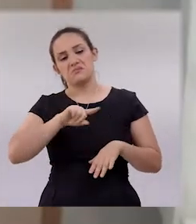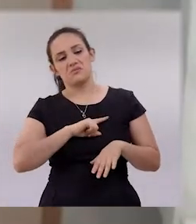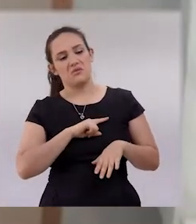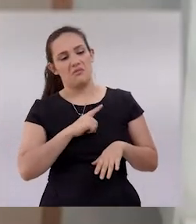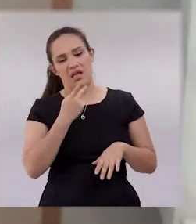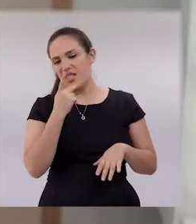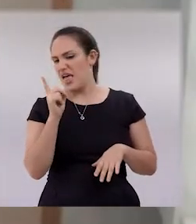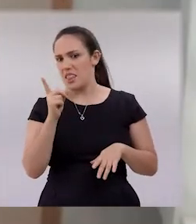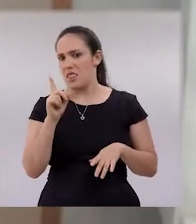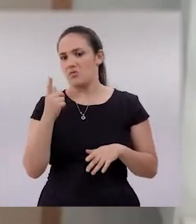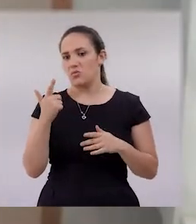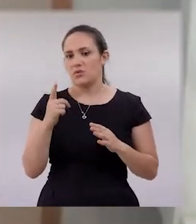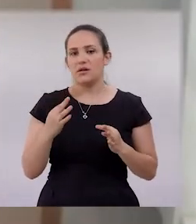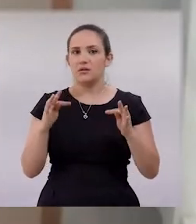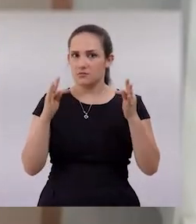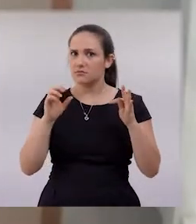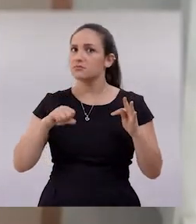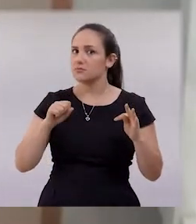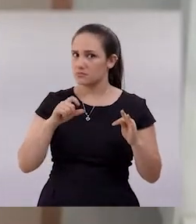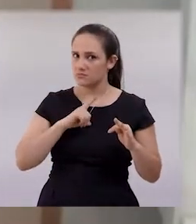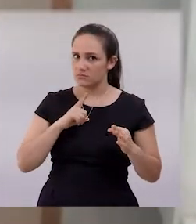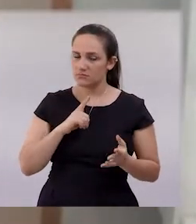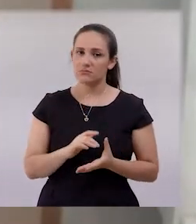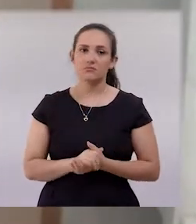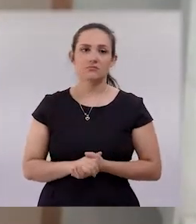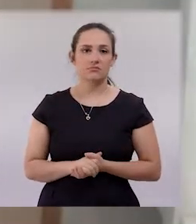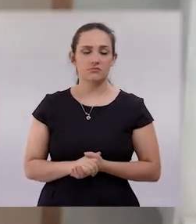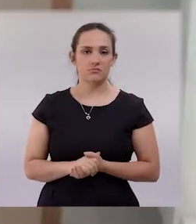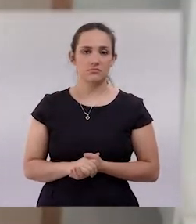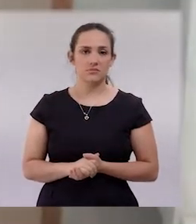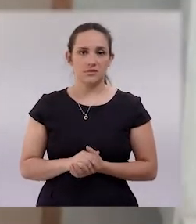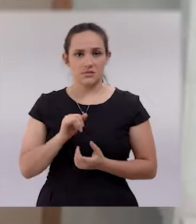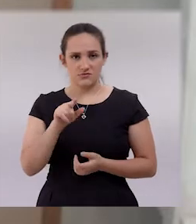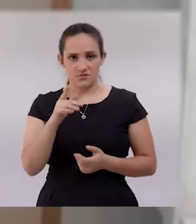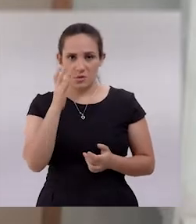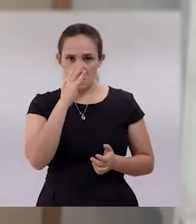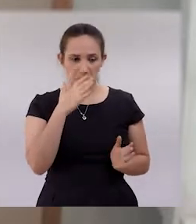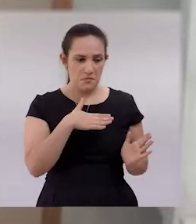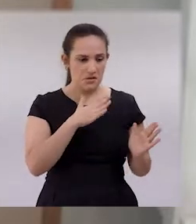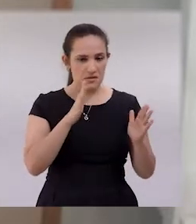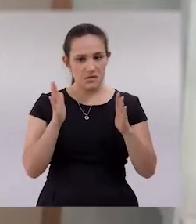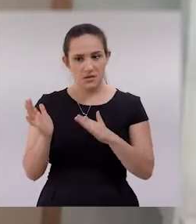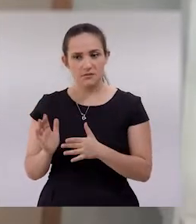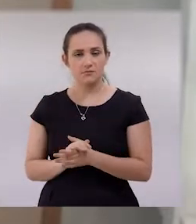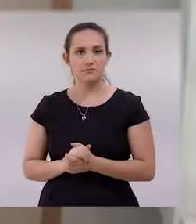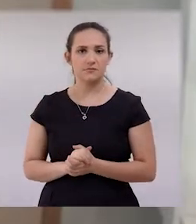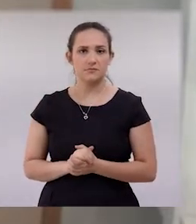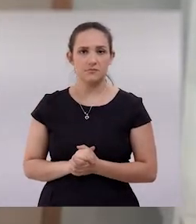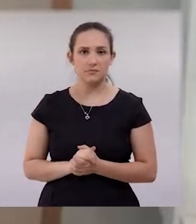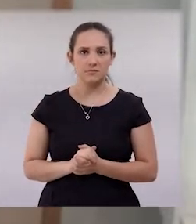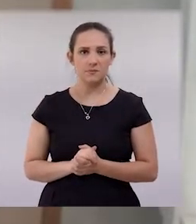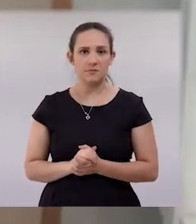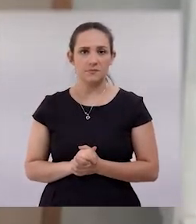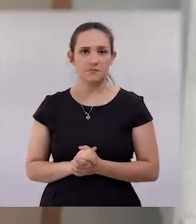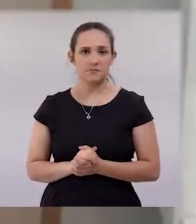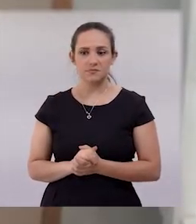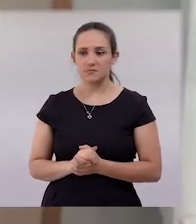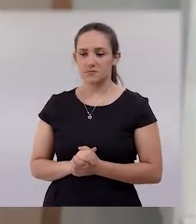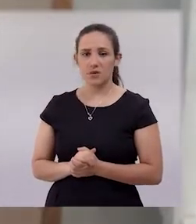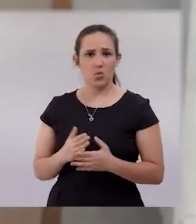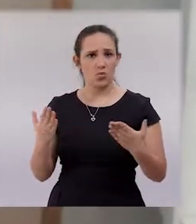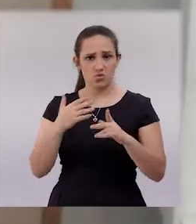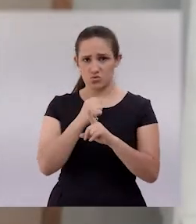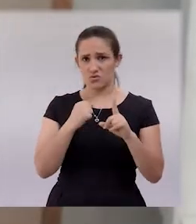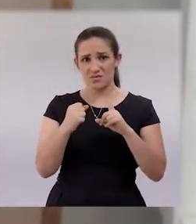isso, mas é uma realidade pura. Se você for observar que a relação